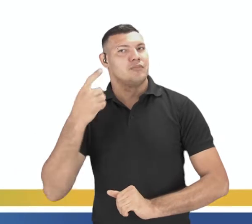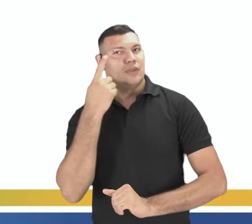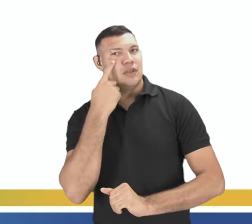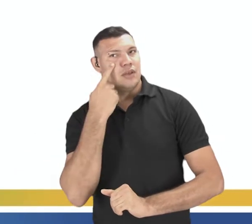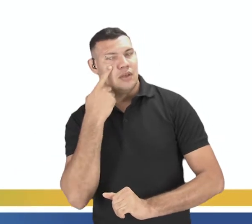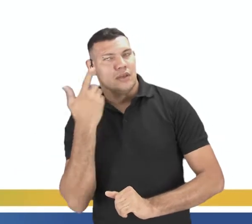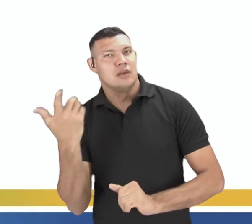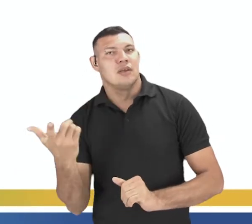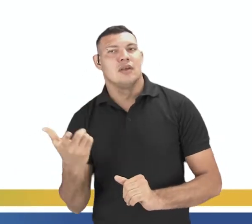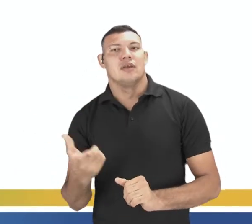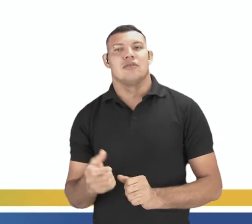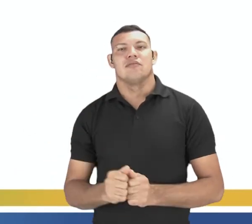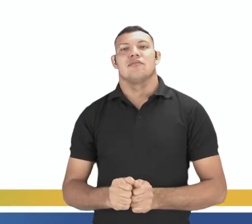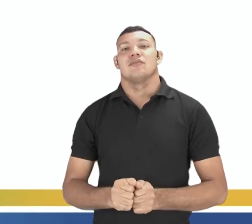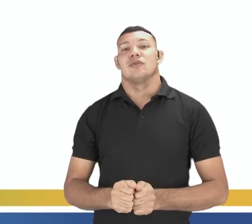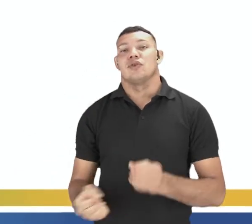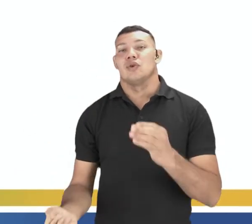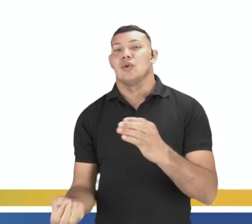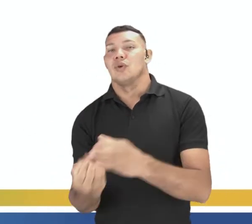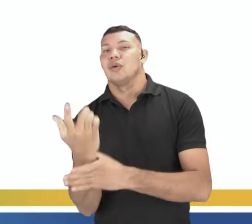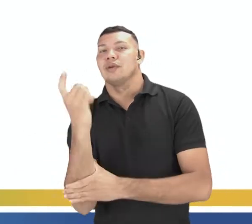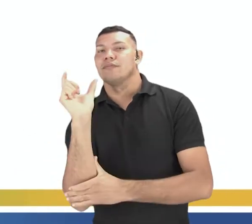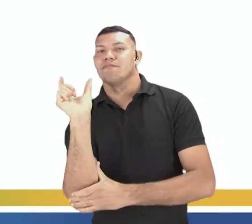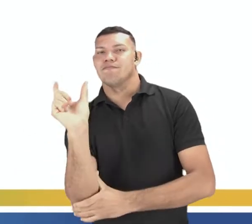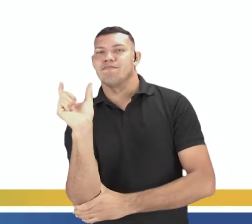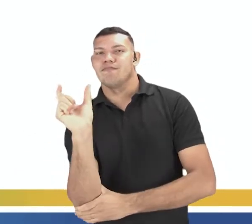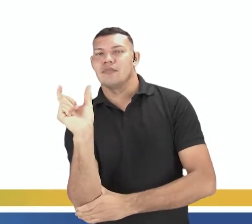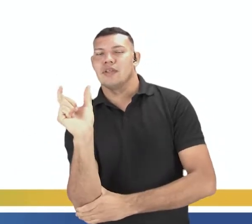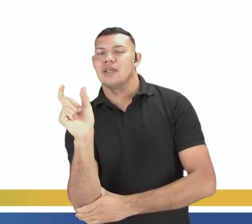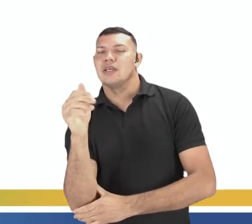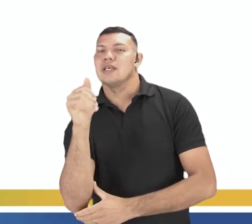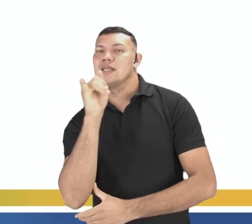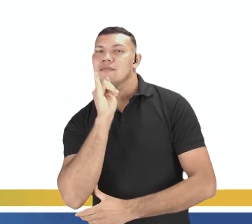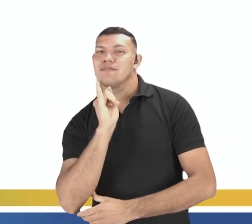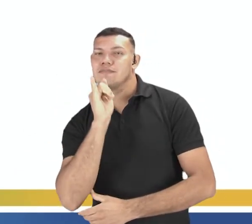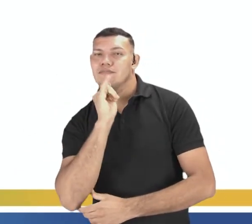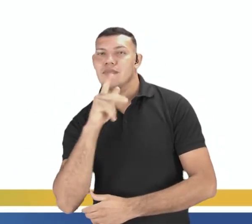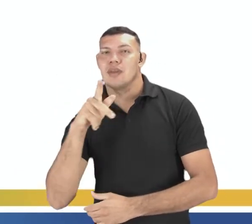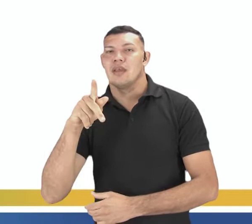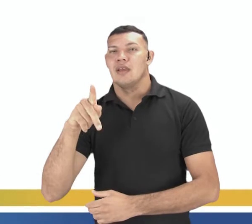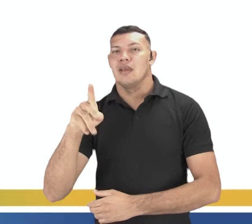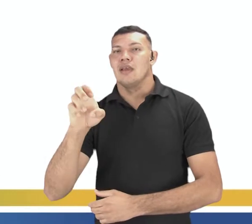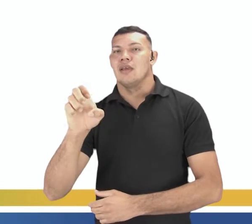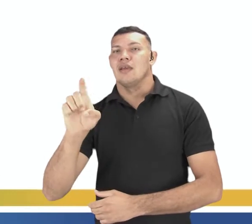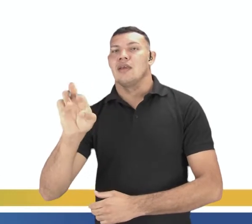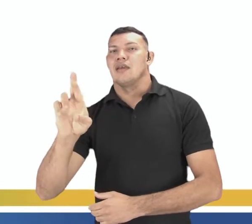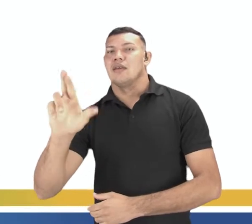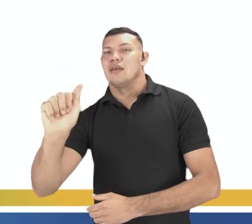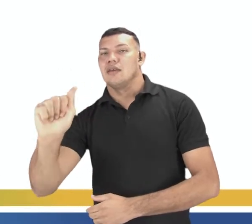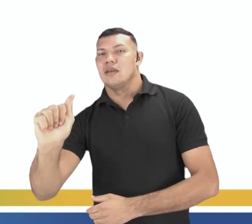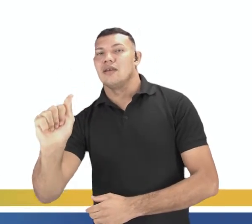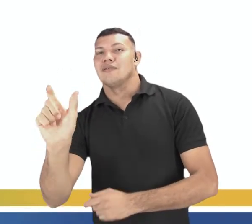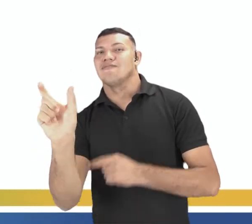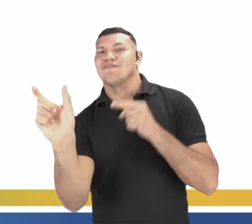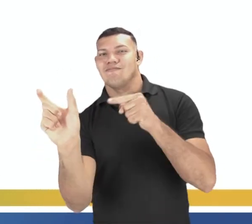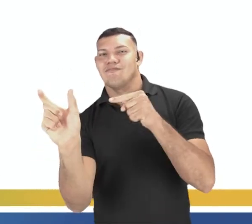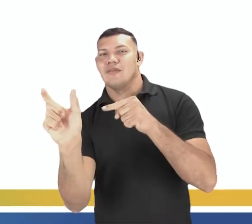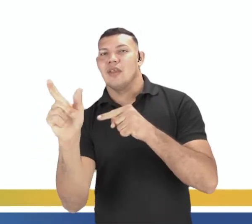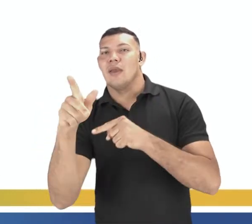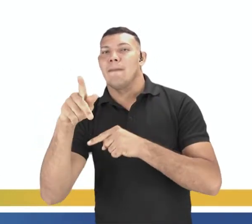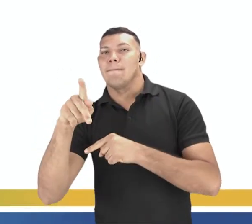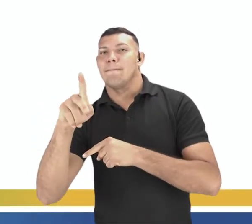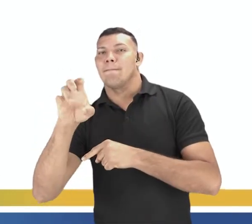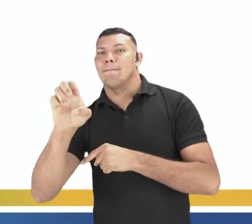para a formação de uma palavra. Por exemplo, na palavra pedra, como o radical é ped, a vogal